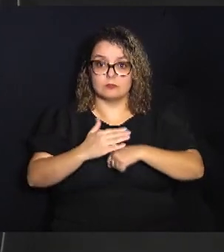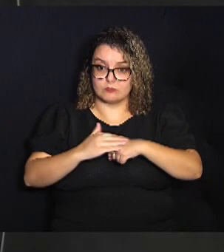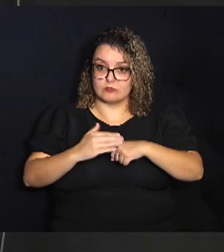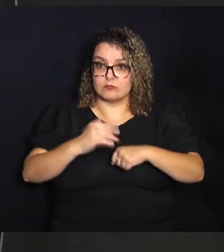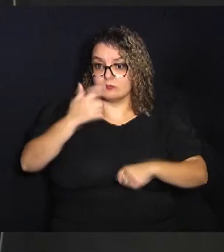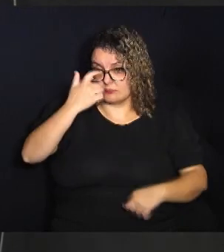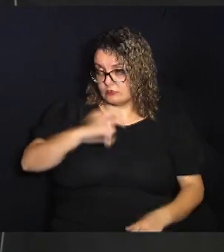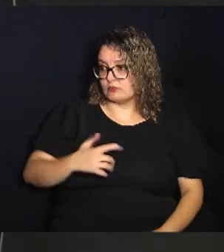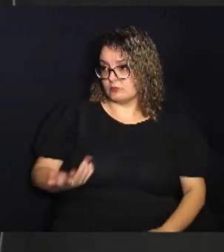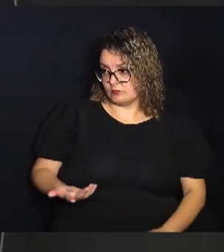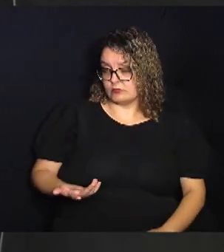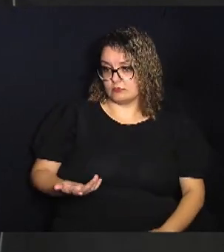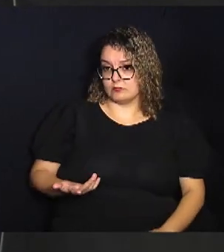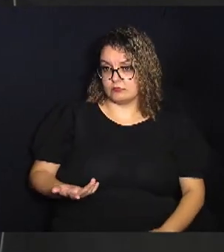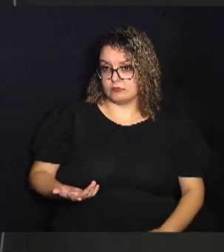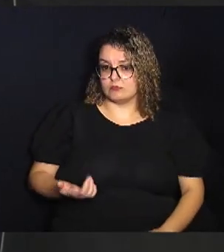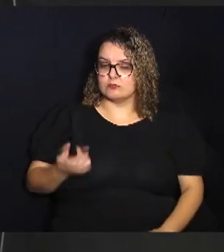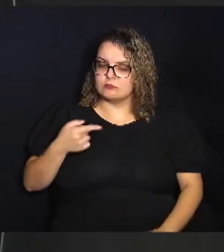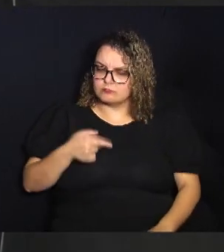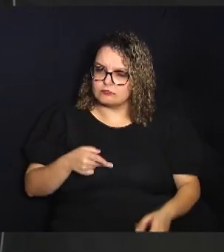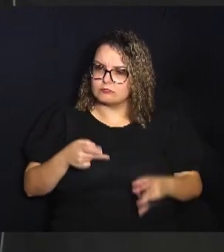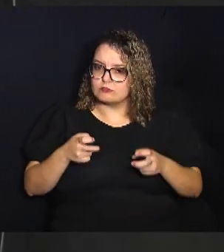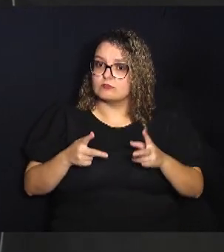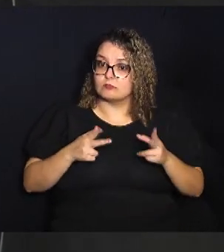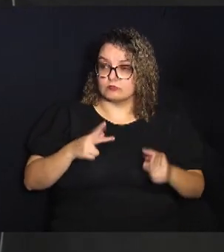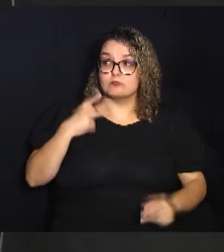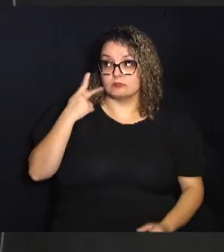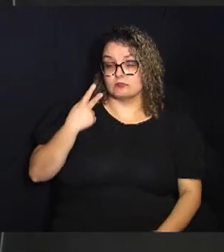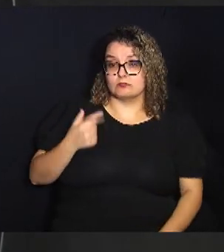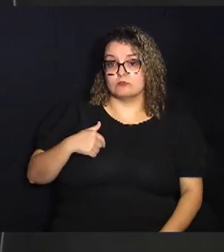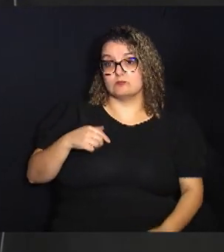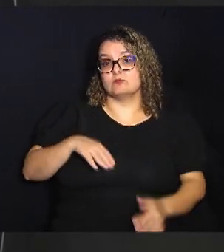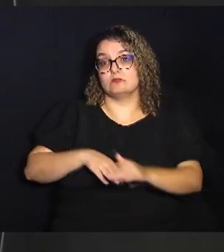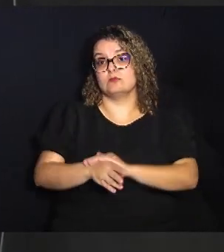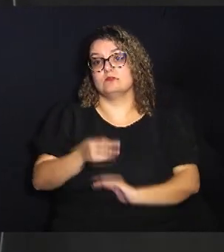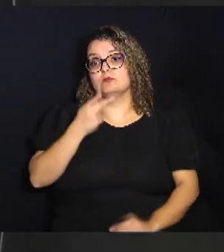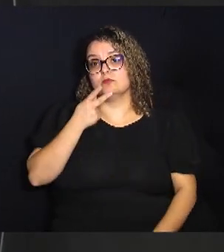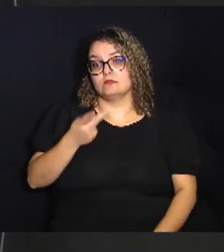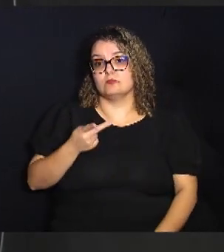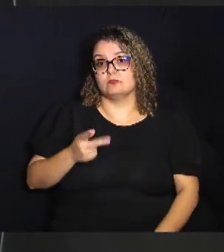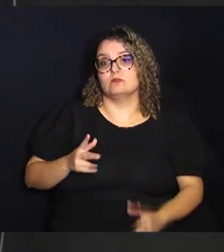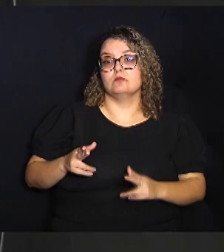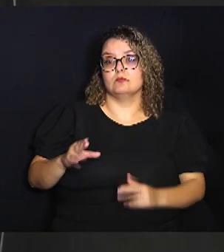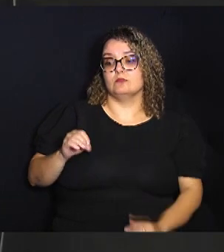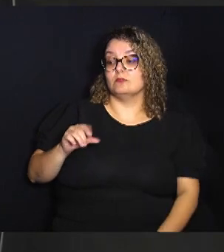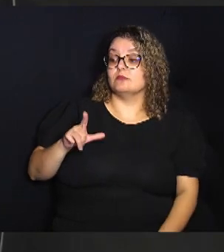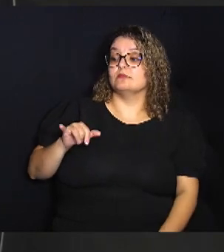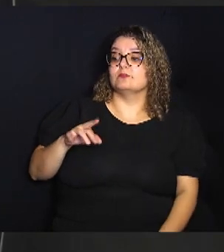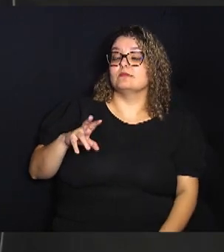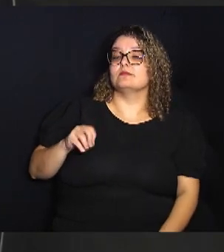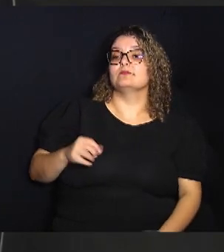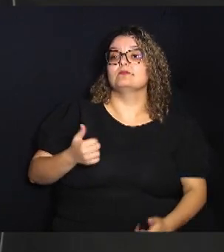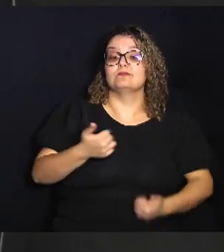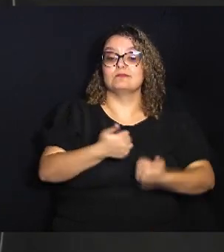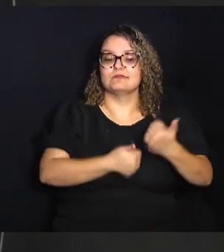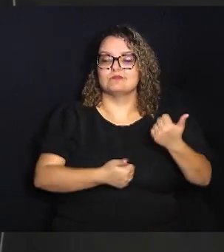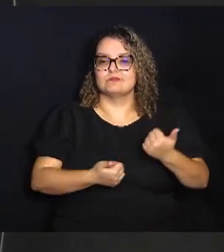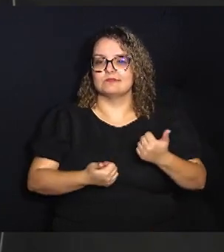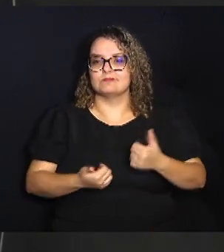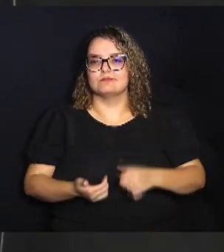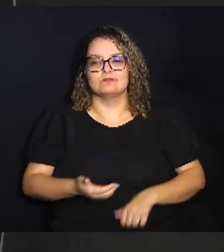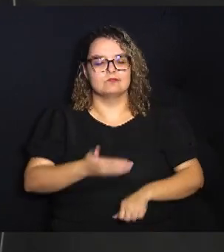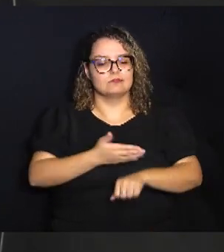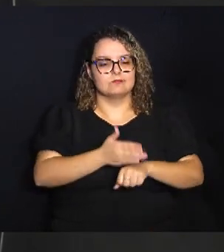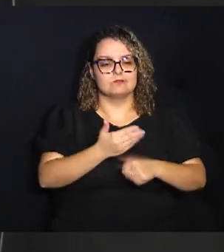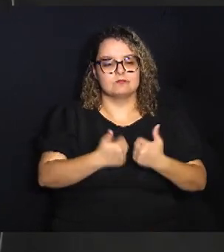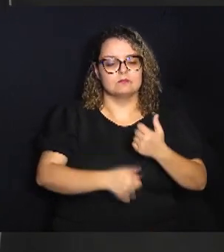elas. E ele pôde perceber, como político, eu costumo dizer que é que nem um olheiro de futebol, né? O cara, ele praticou futebol, mas